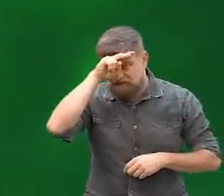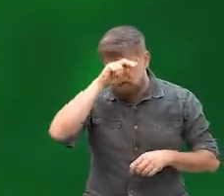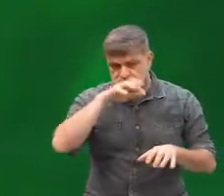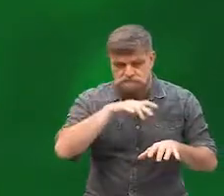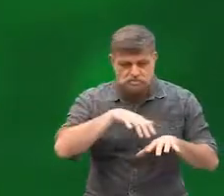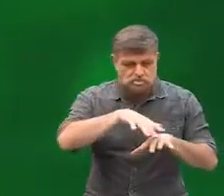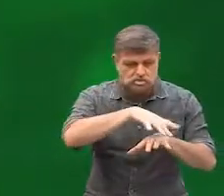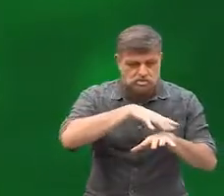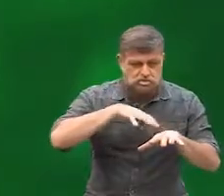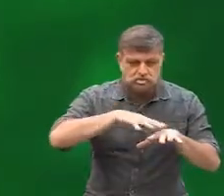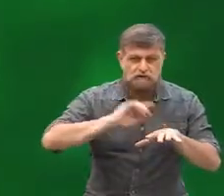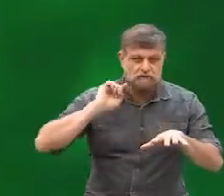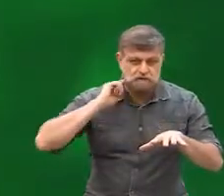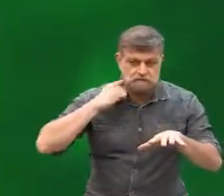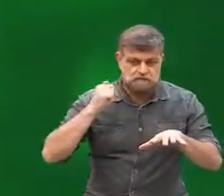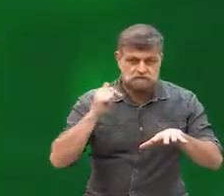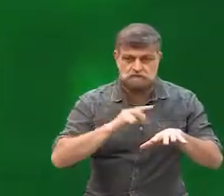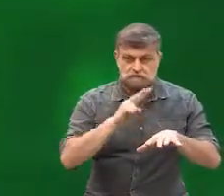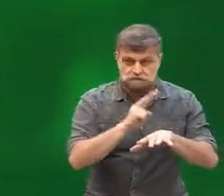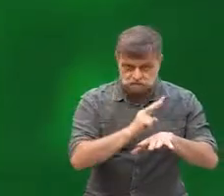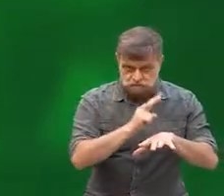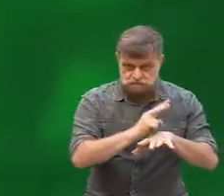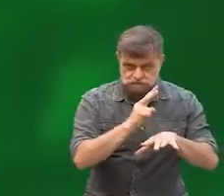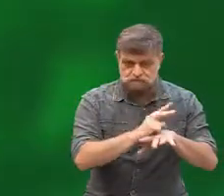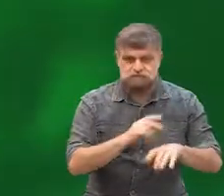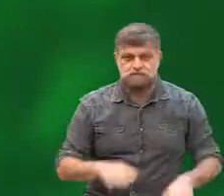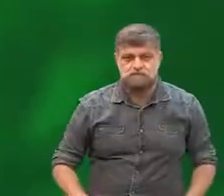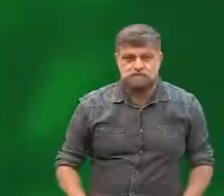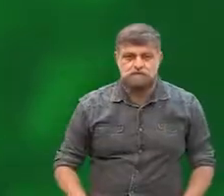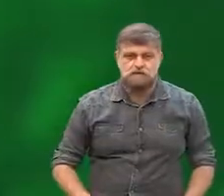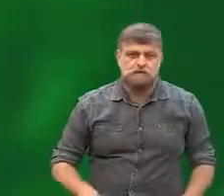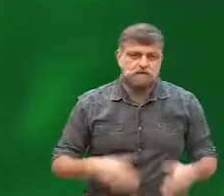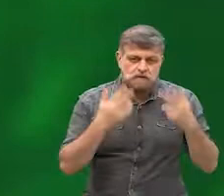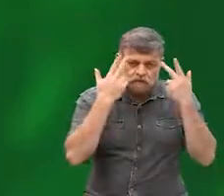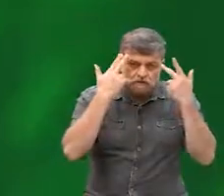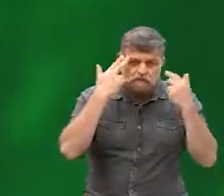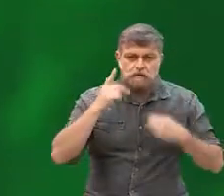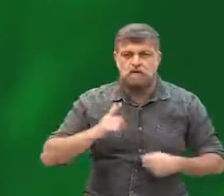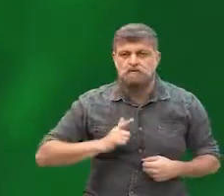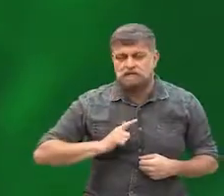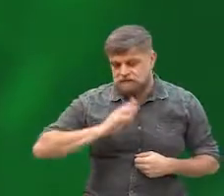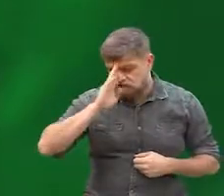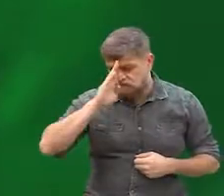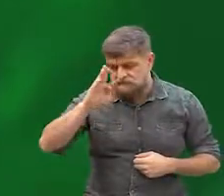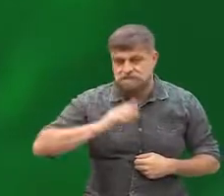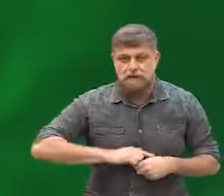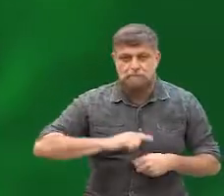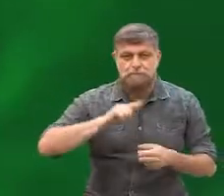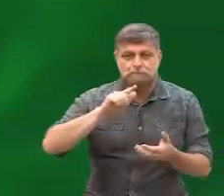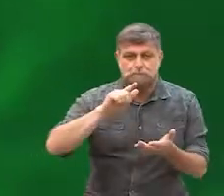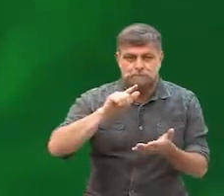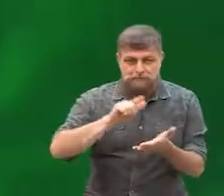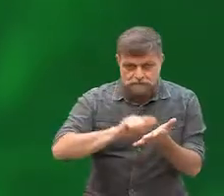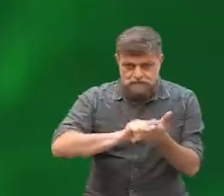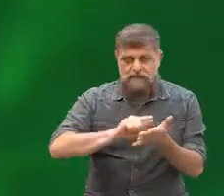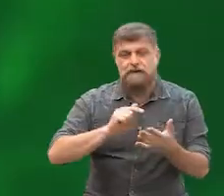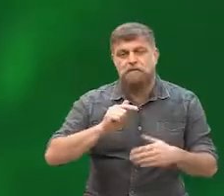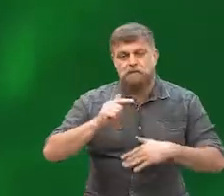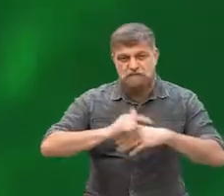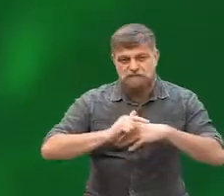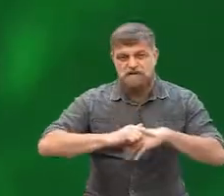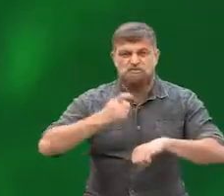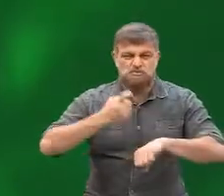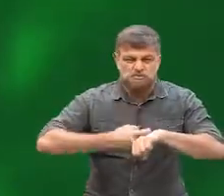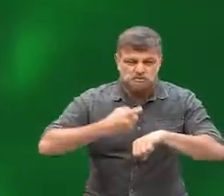outros, mantendo a sua integridade. As mais comuns são de papel ou papelão, plástico e também tem